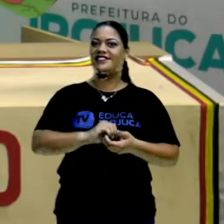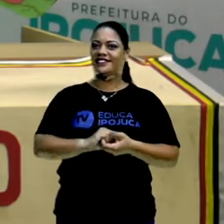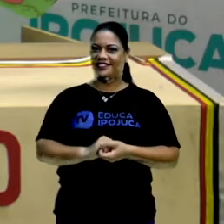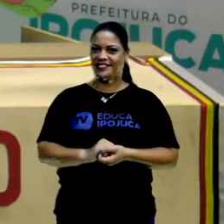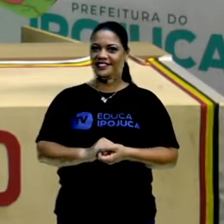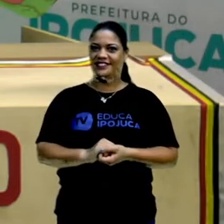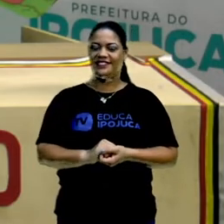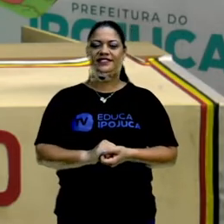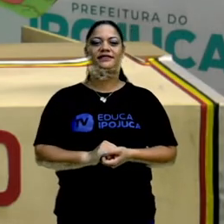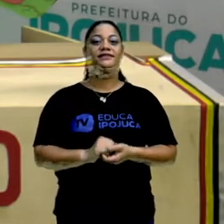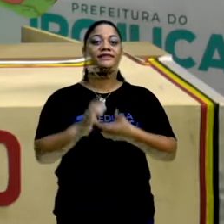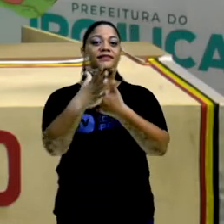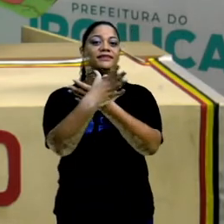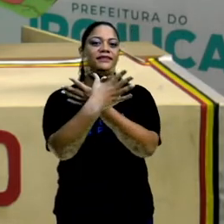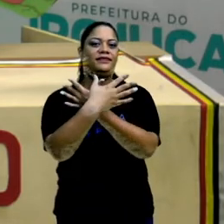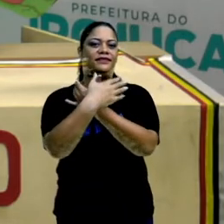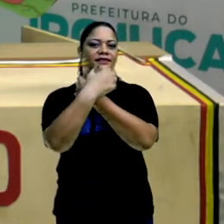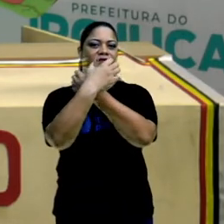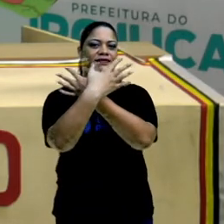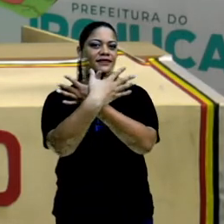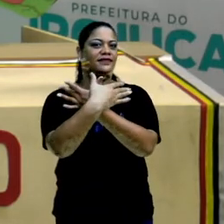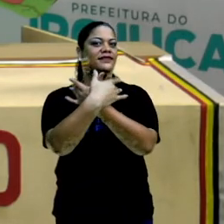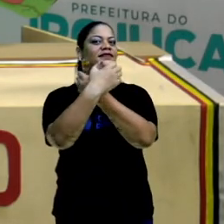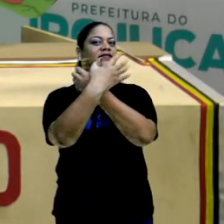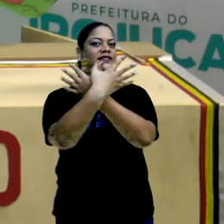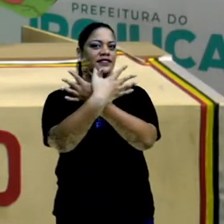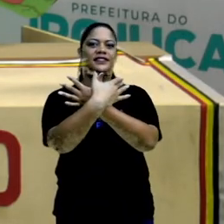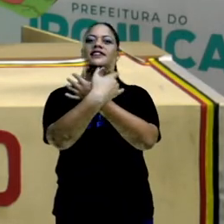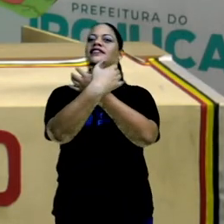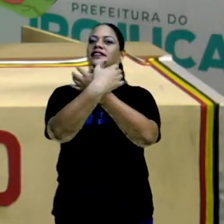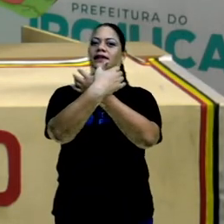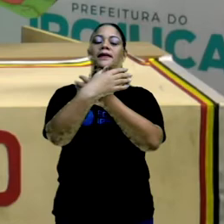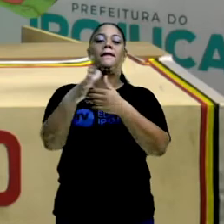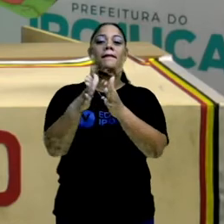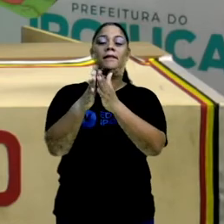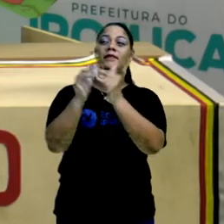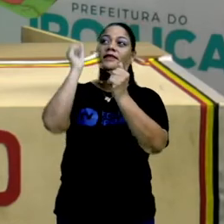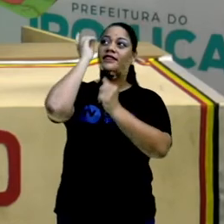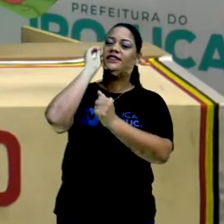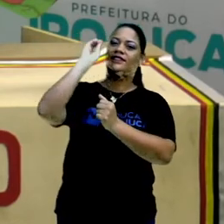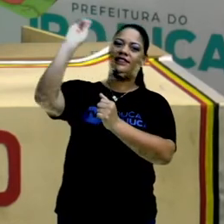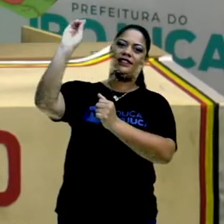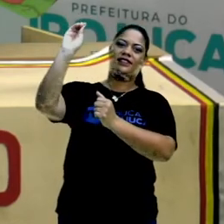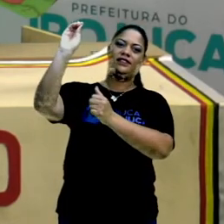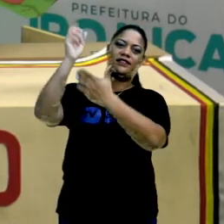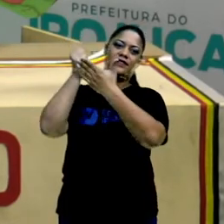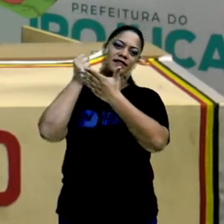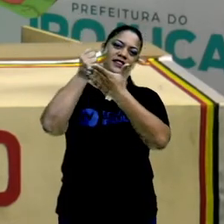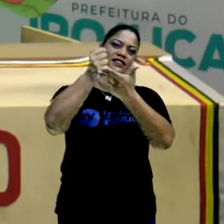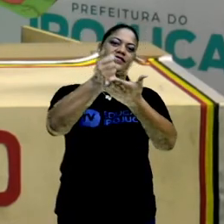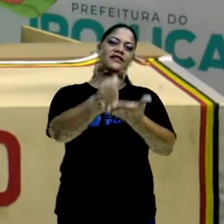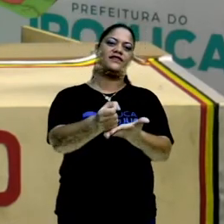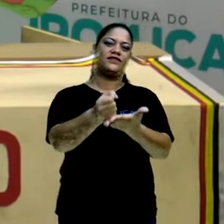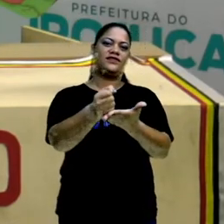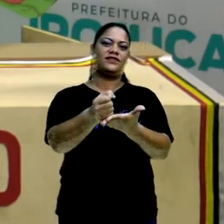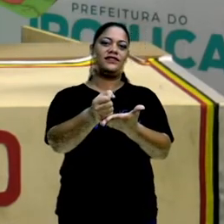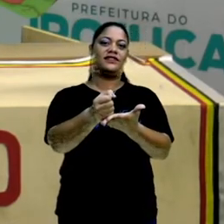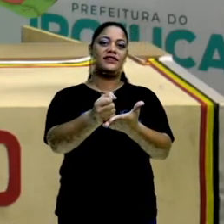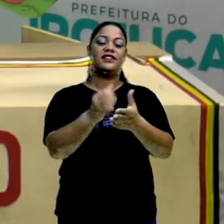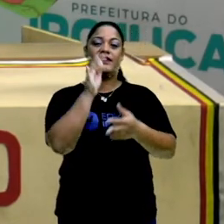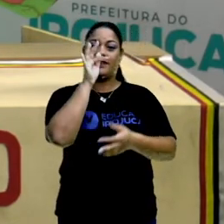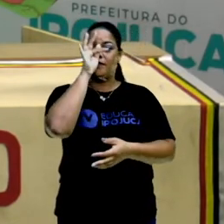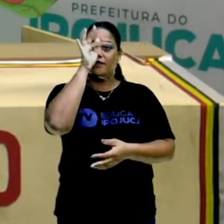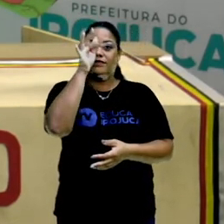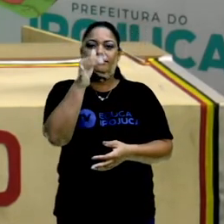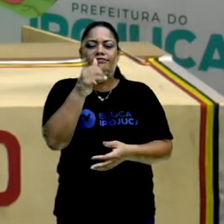que a borboletinha pediu a Papai do Céu para ajudar a florzinha que